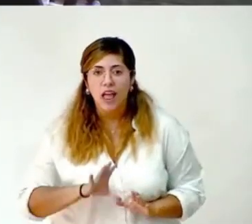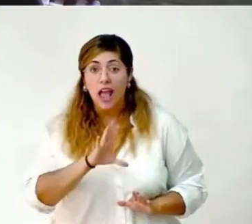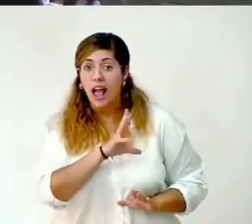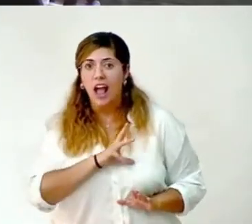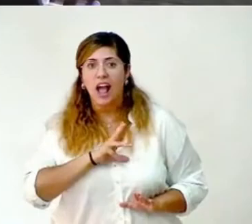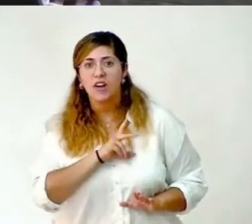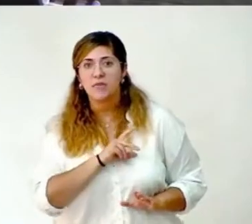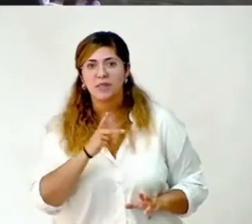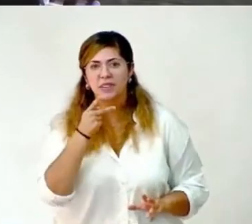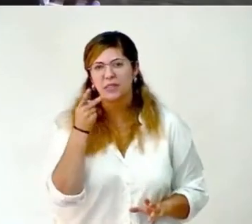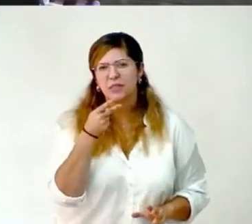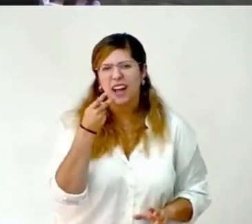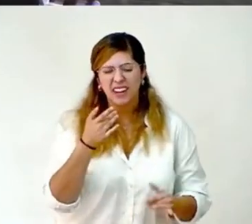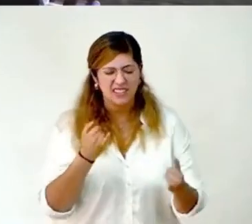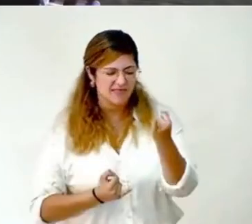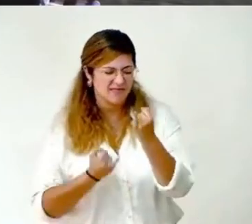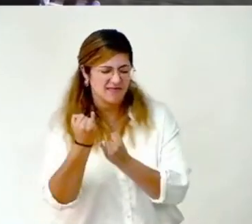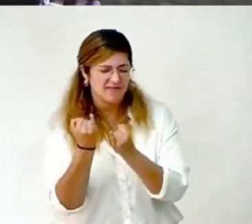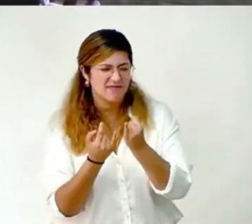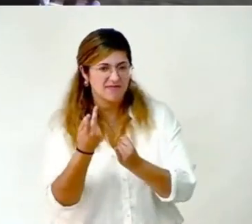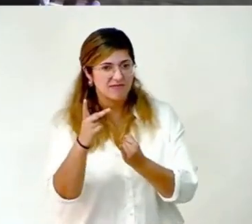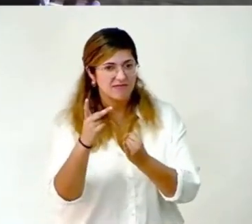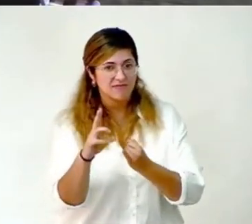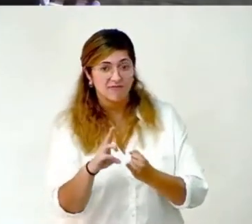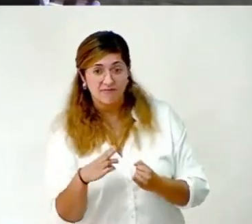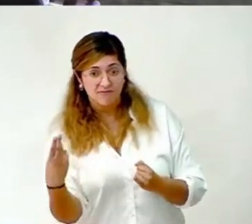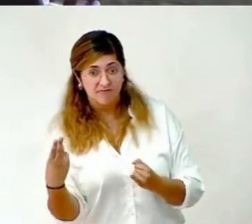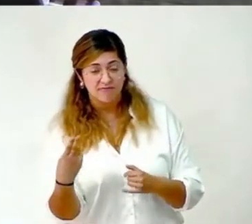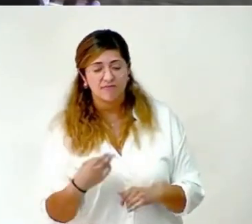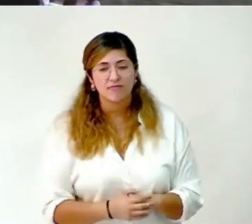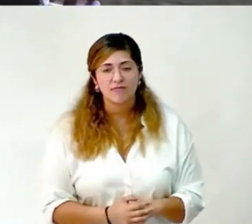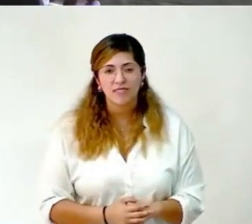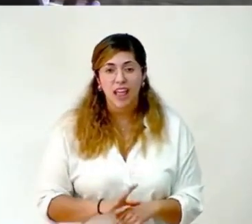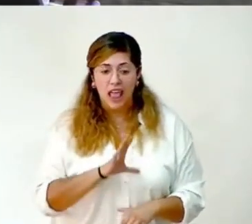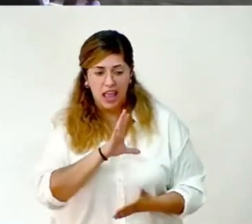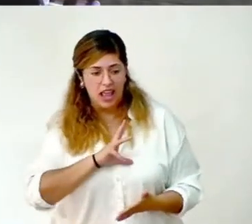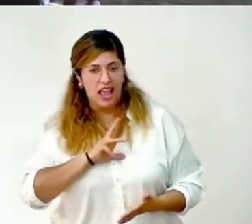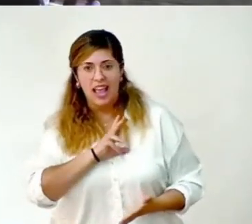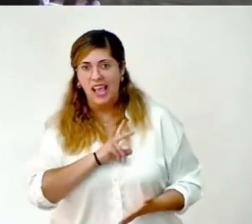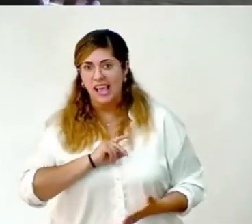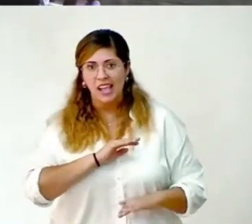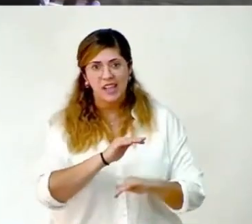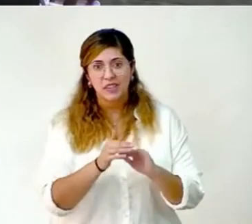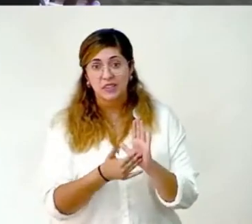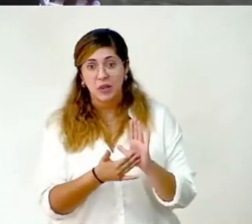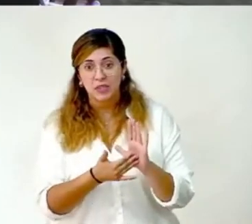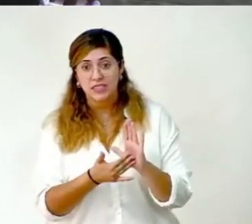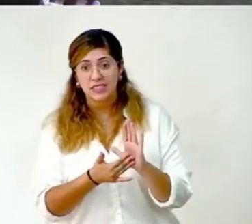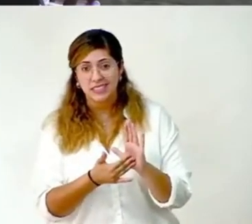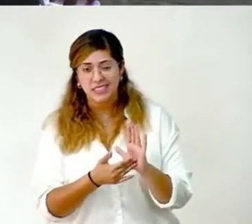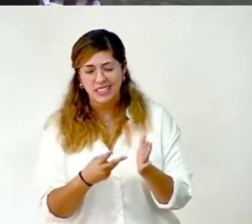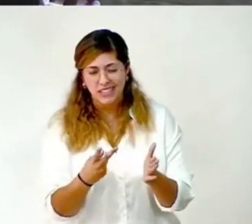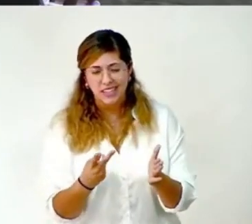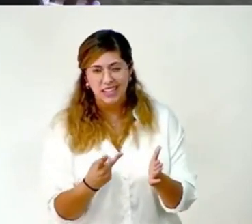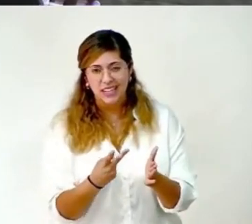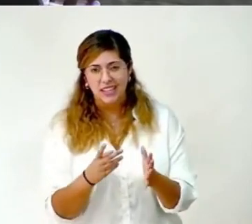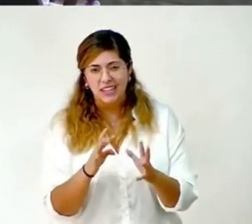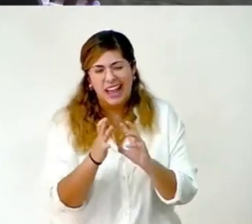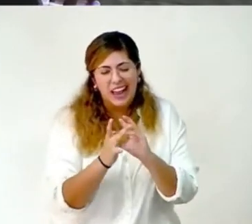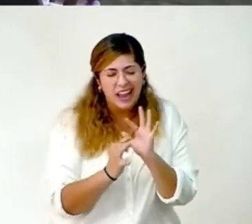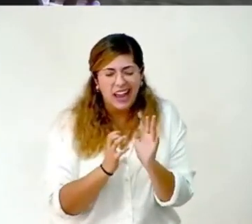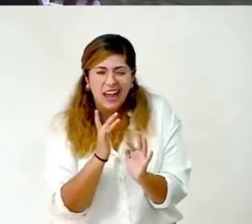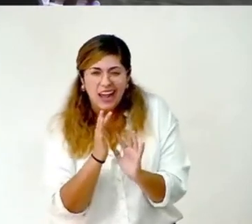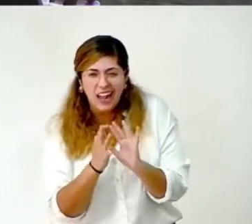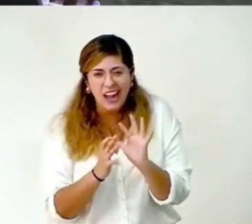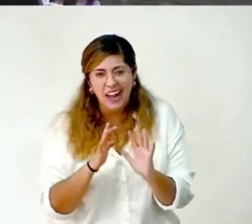Amem aqueles que puxaram o seu tapete. Amem aquele aqueles que fizeram mal a